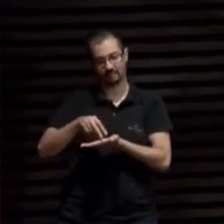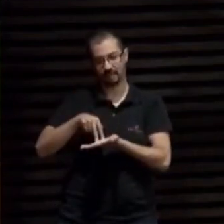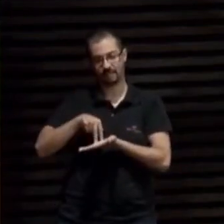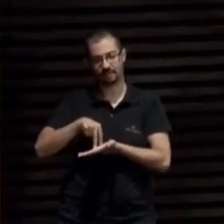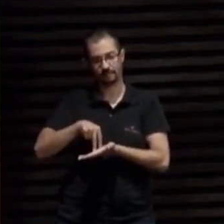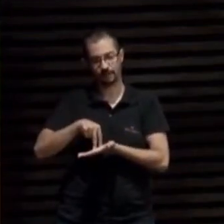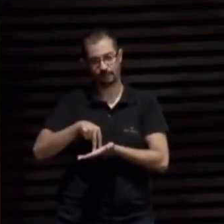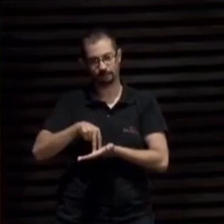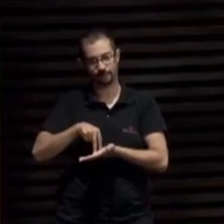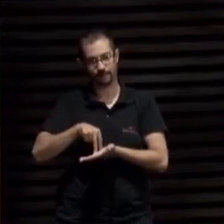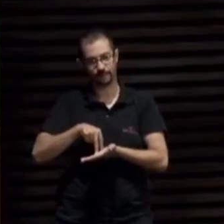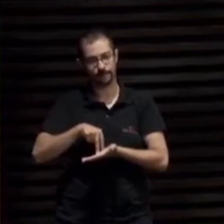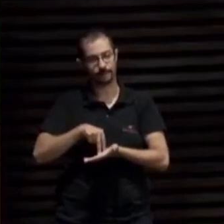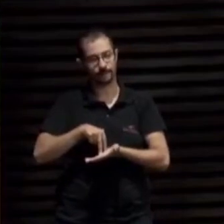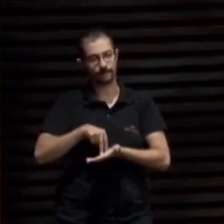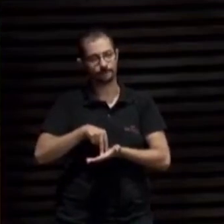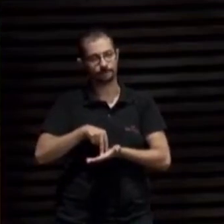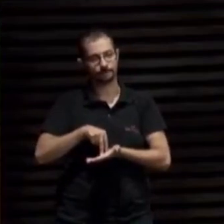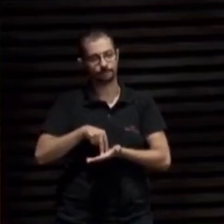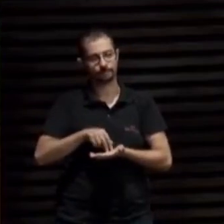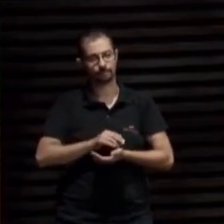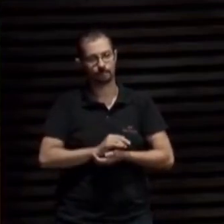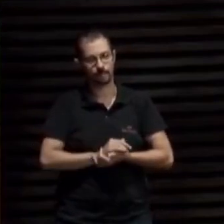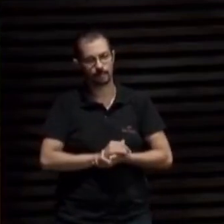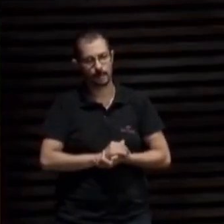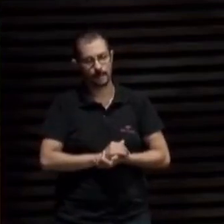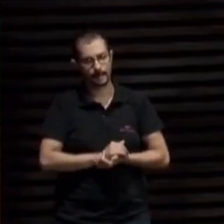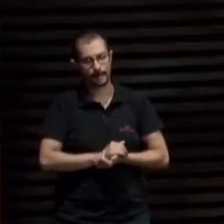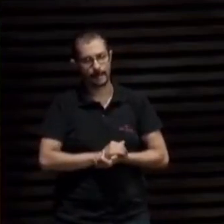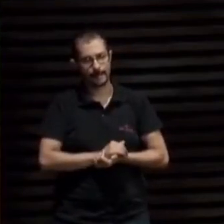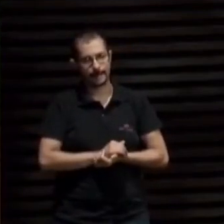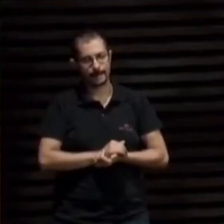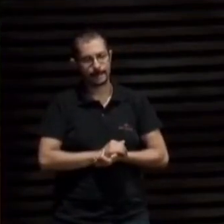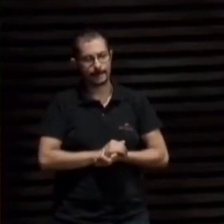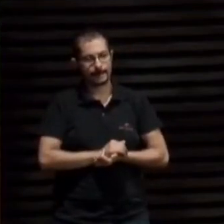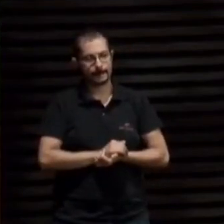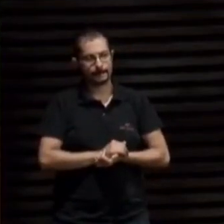turminha vai cair fora. E é bom que caia mesmo. Que saia.